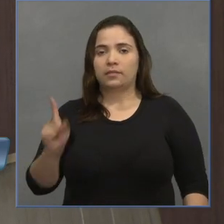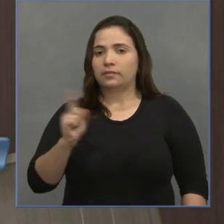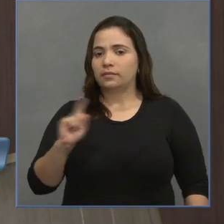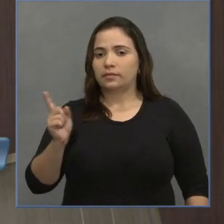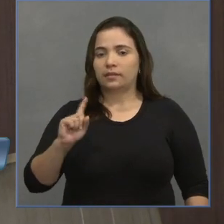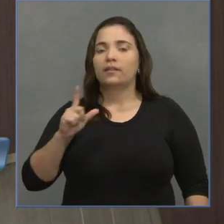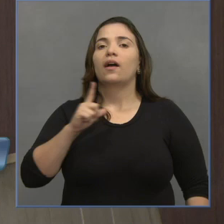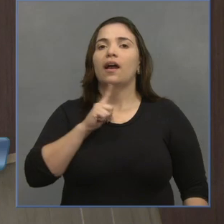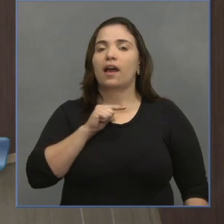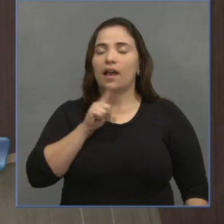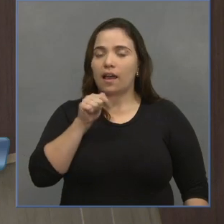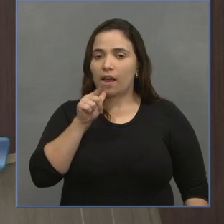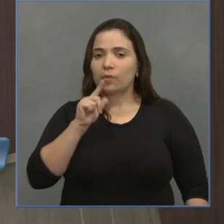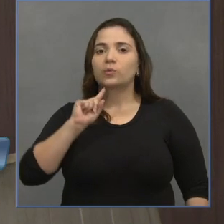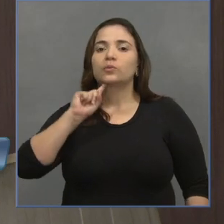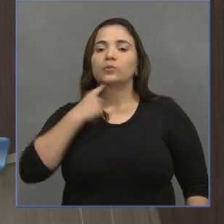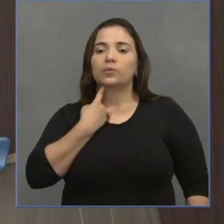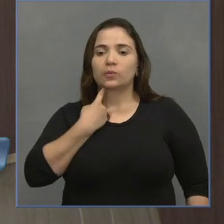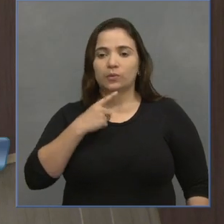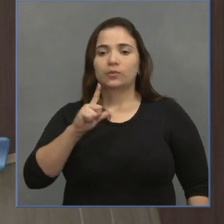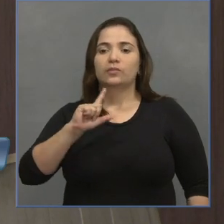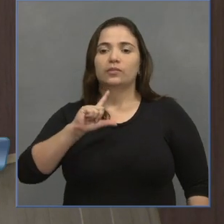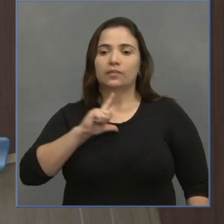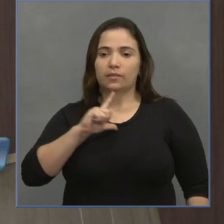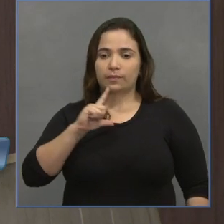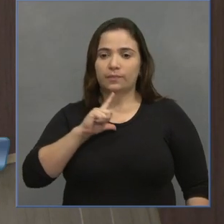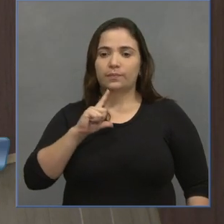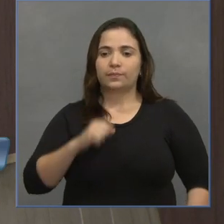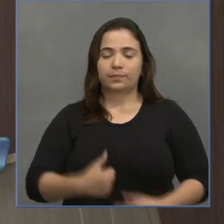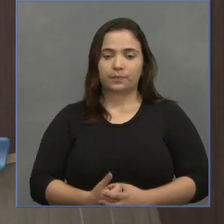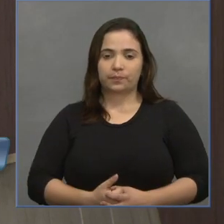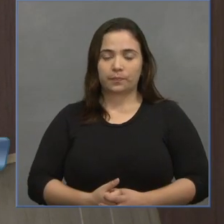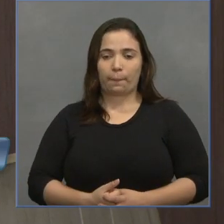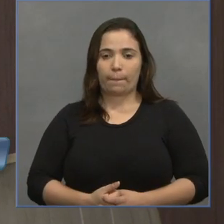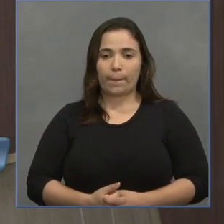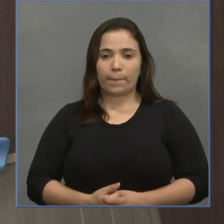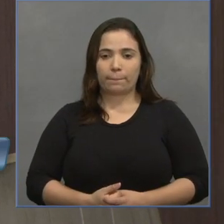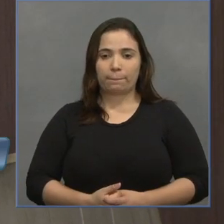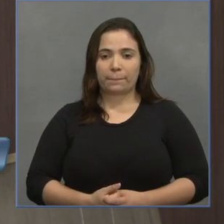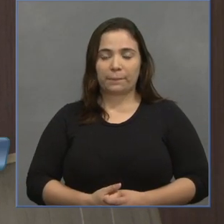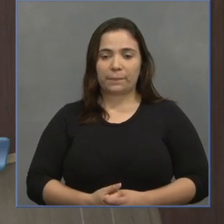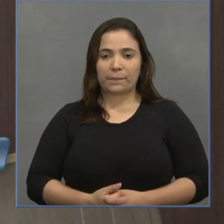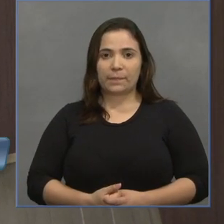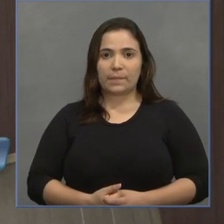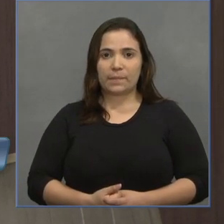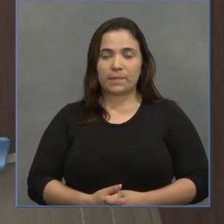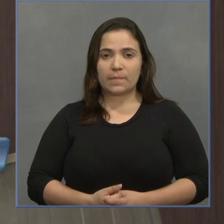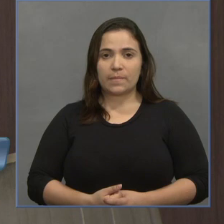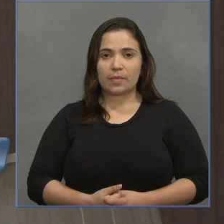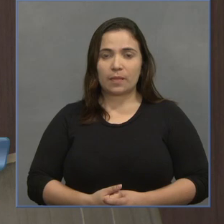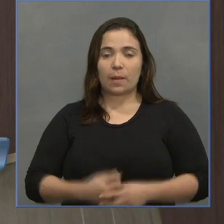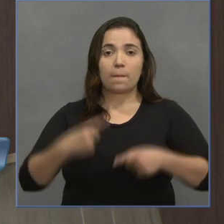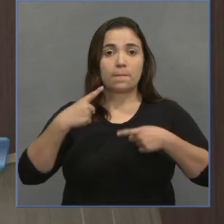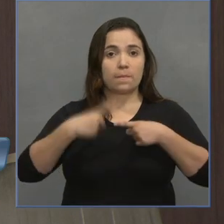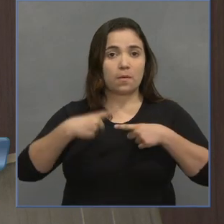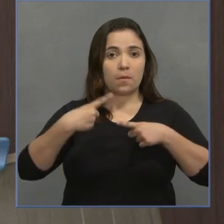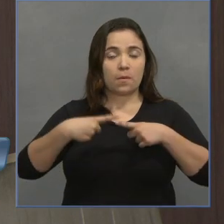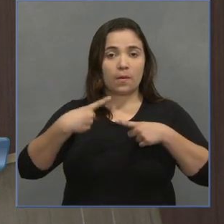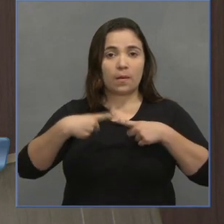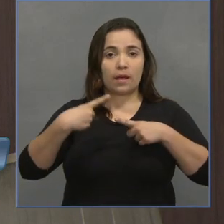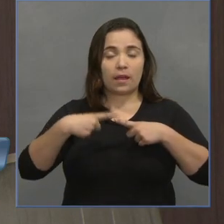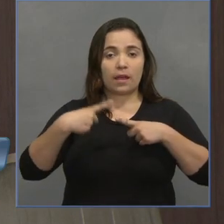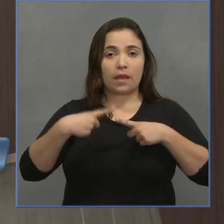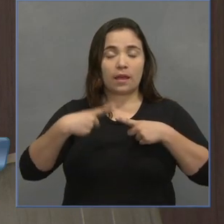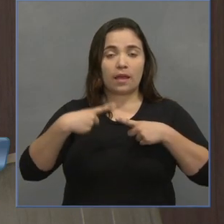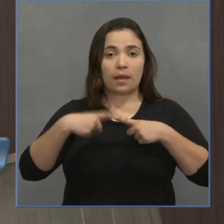péssima qualidade. Isso, dentre outras coisas, porque não se trata simplesmente da gestão da oferta,